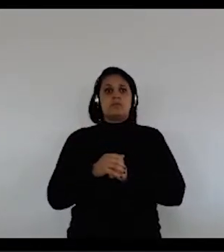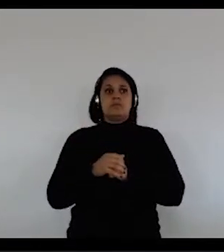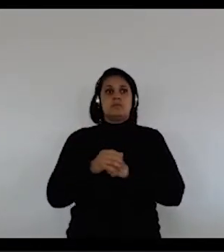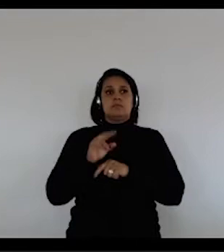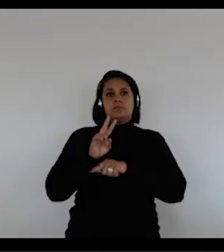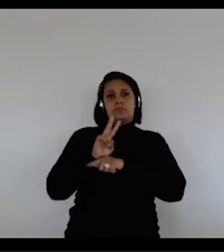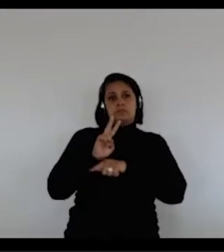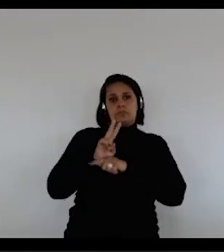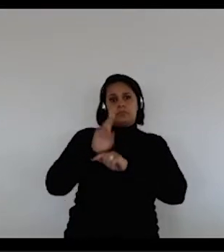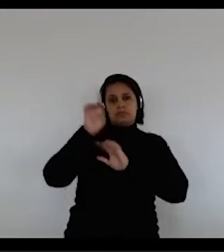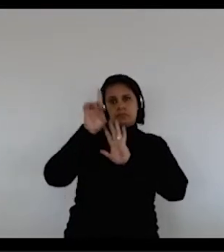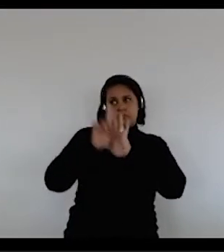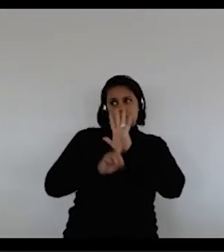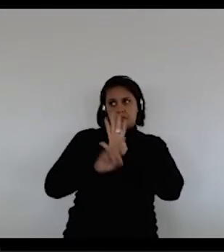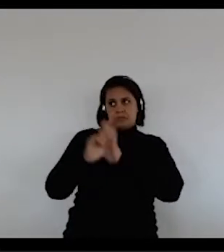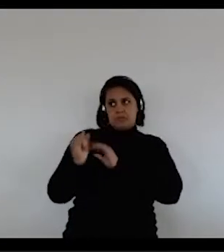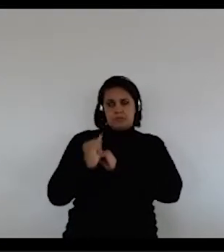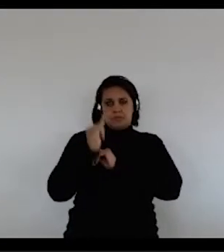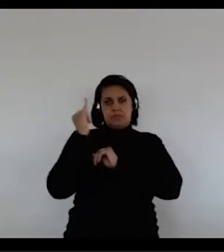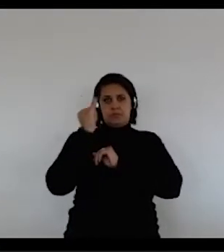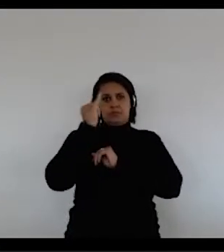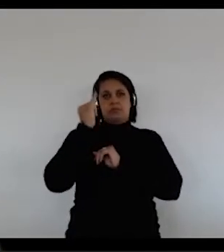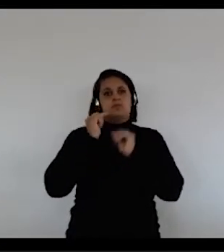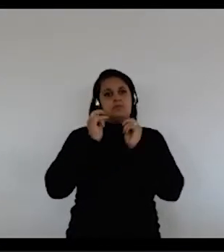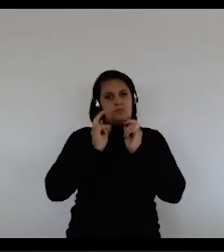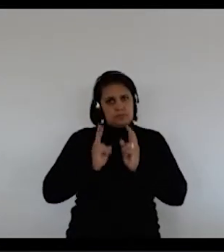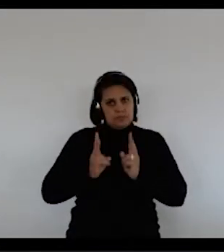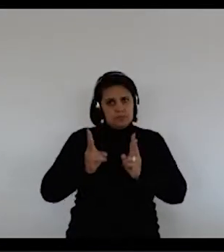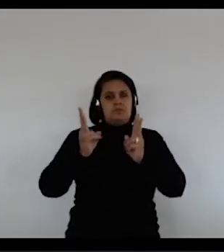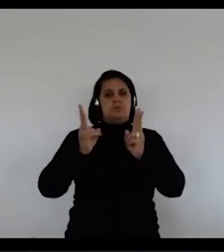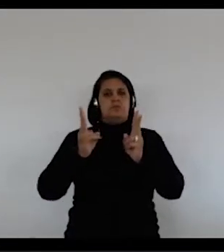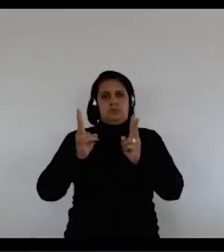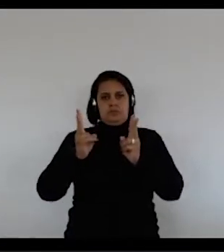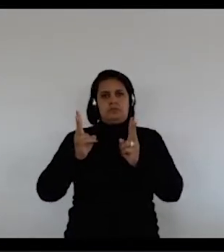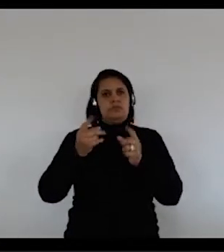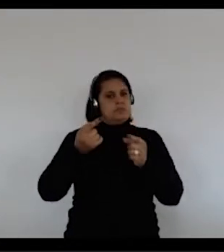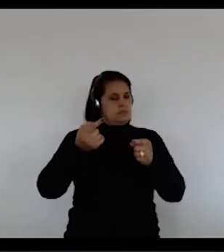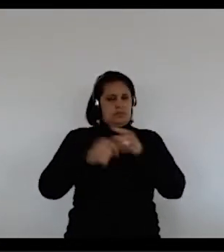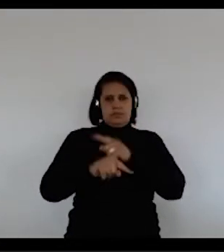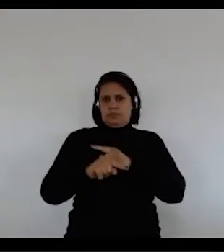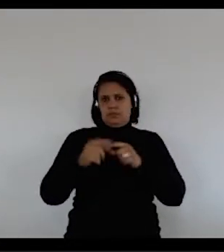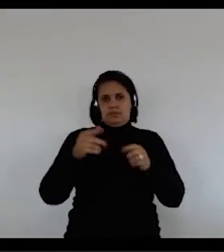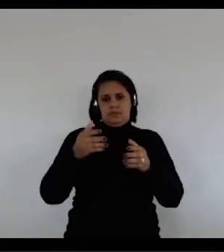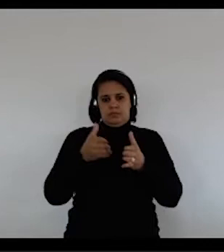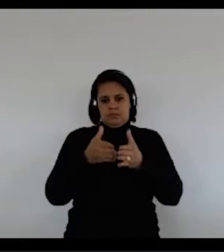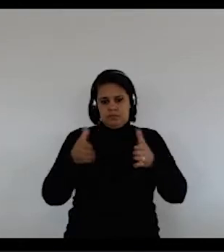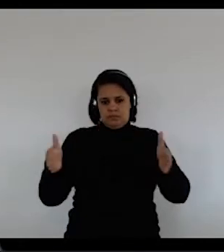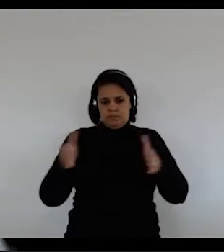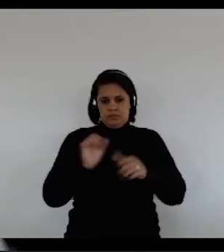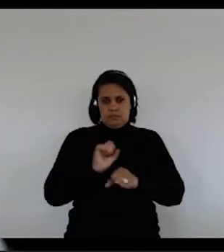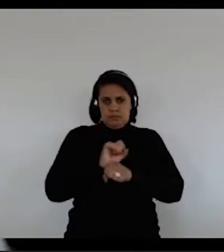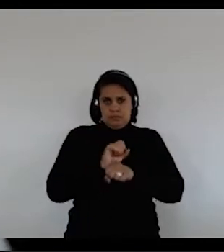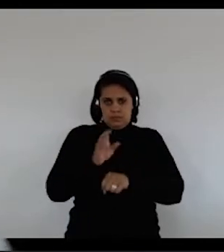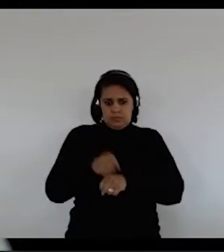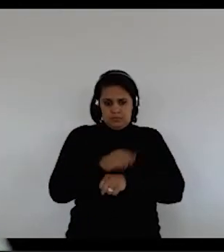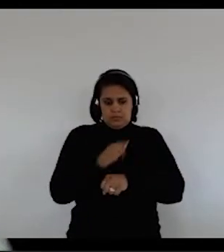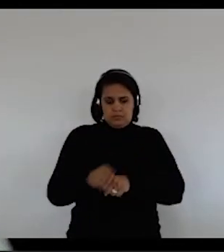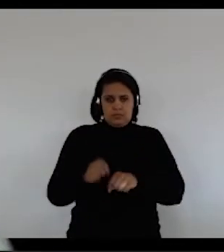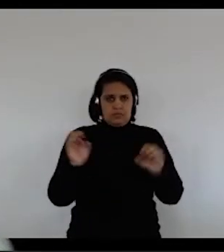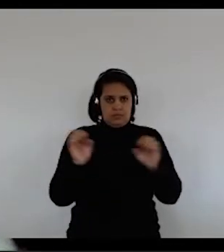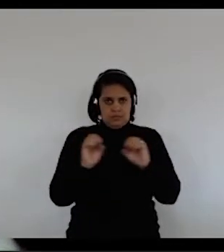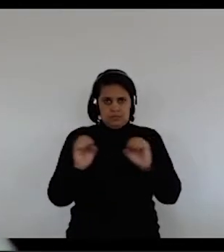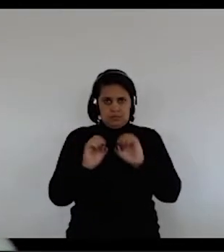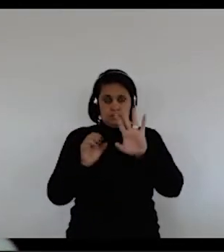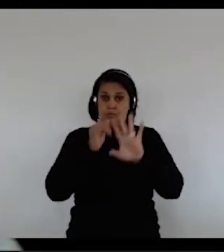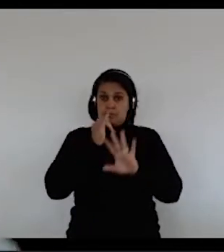proteção de direitos fundamentais deviam também continuar. Não era aplicável a suspensão dos prazos, por exemplo, a proteção